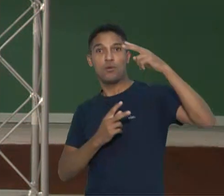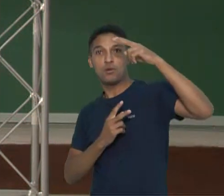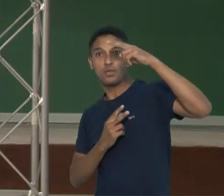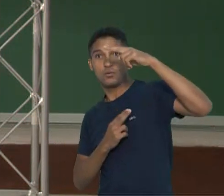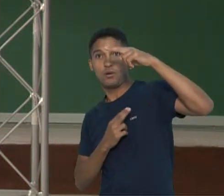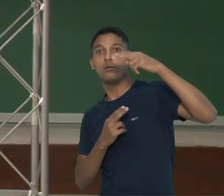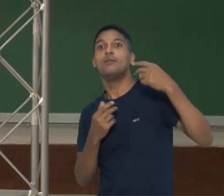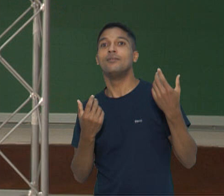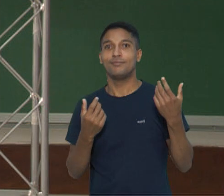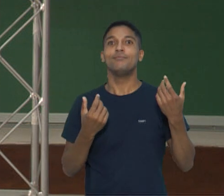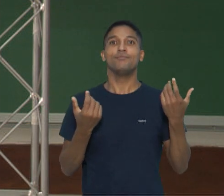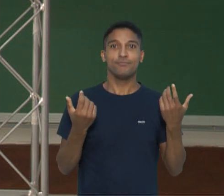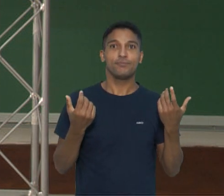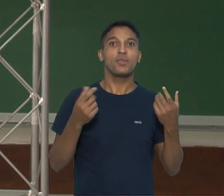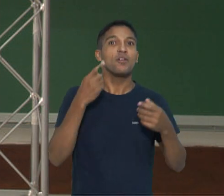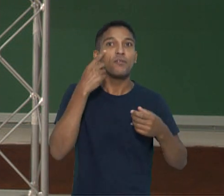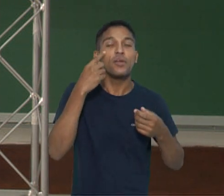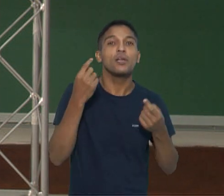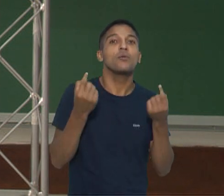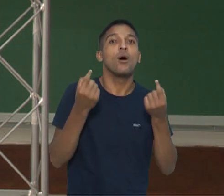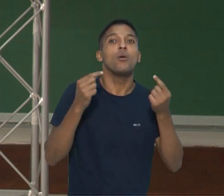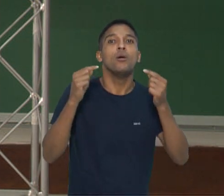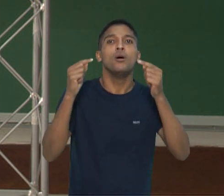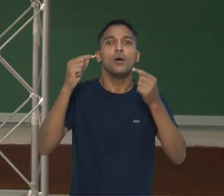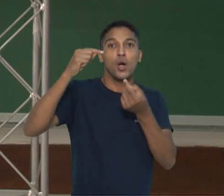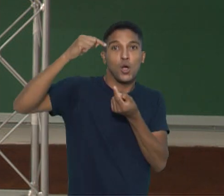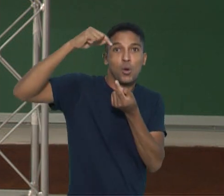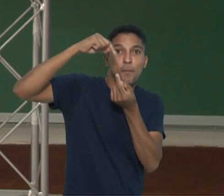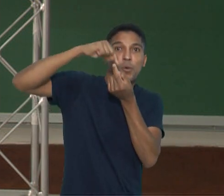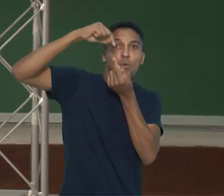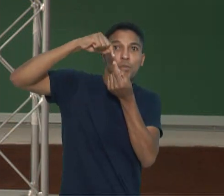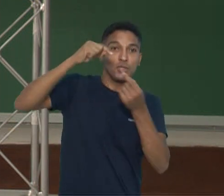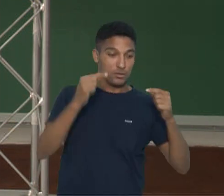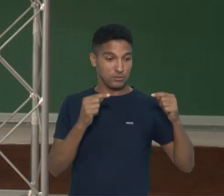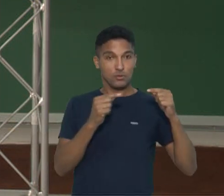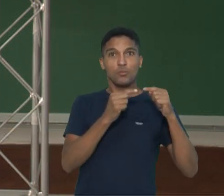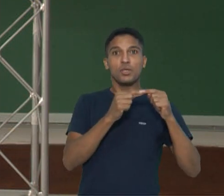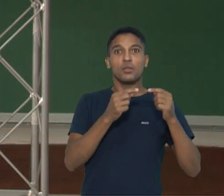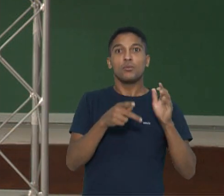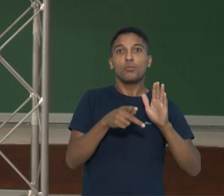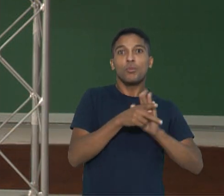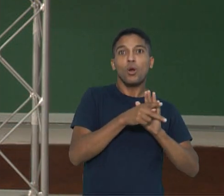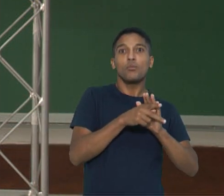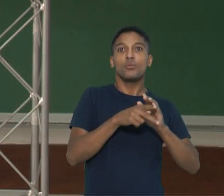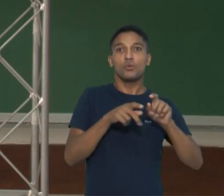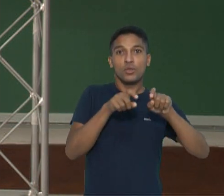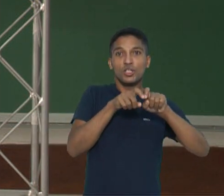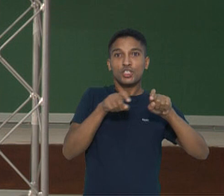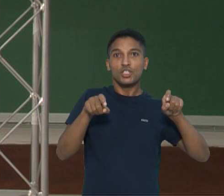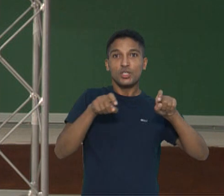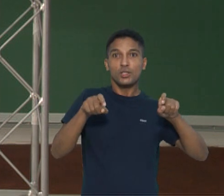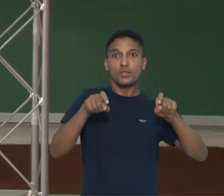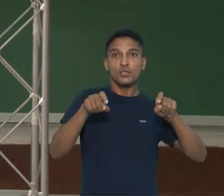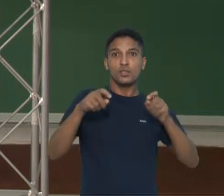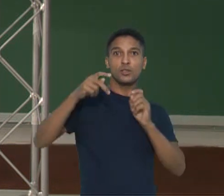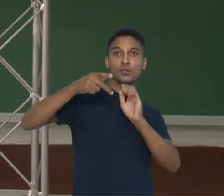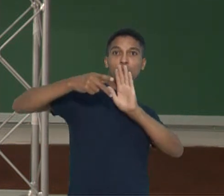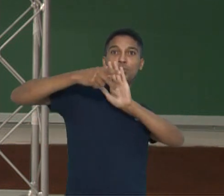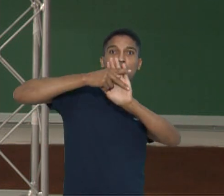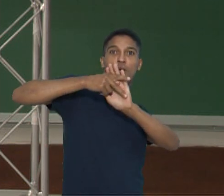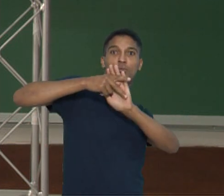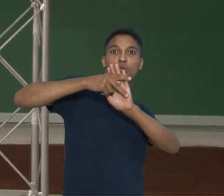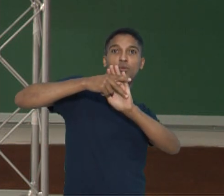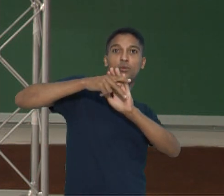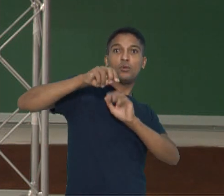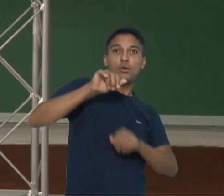Y. Então, deem uma olhadinha aí, leiam com atenção, calma, vou dar um tempinho para vocês aí. E logo que